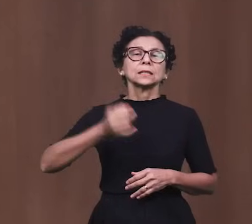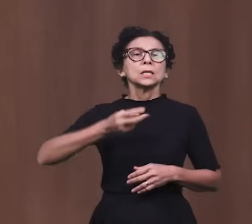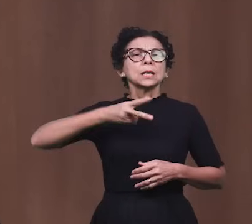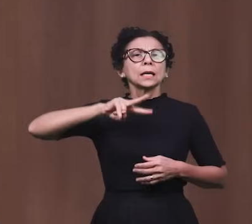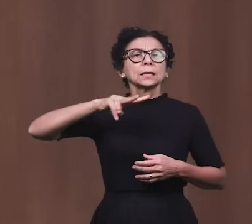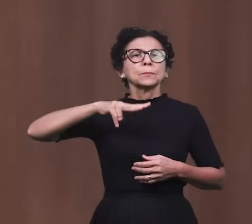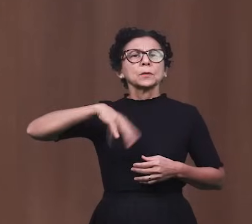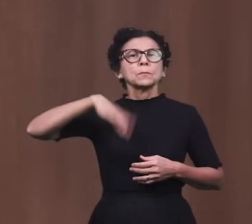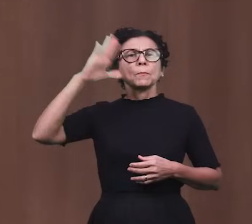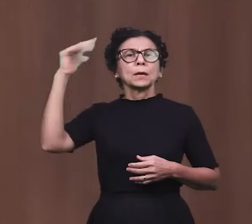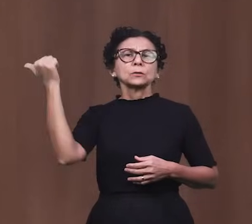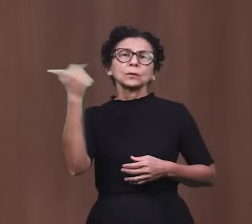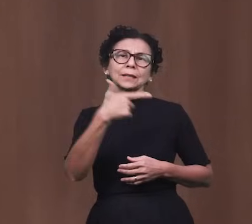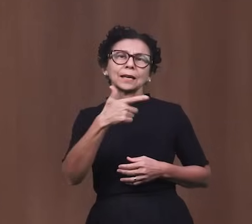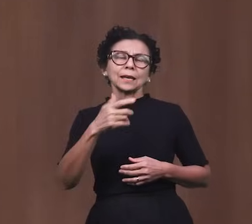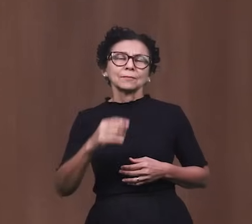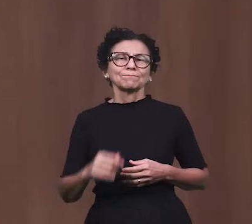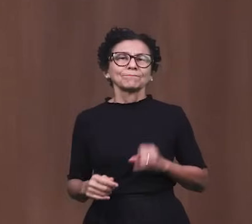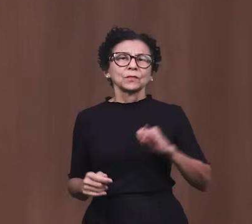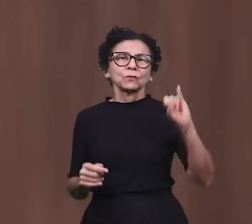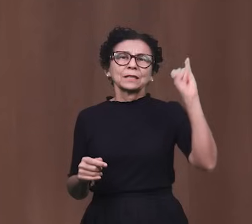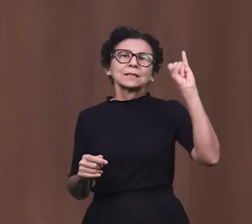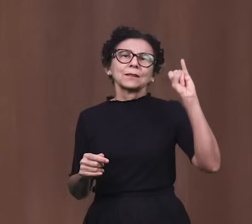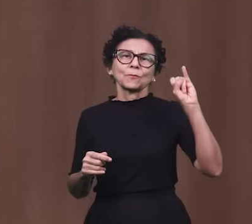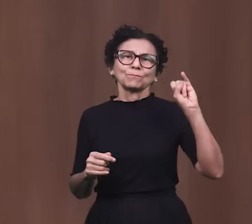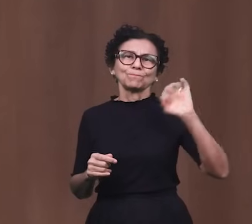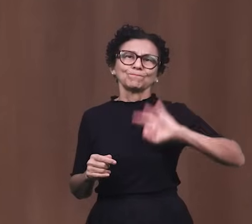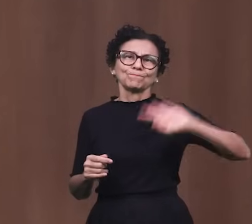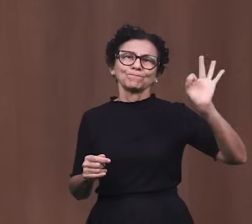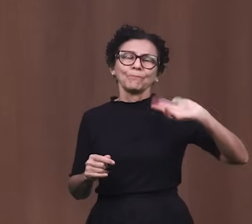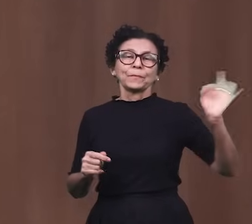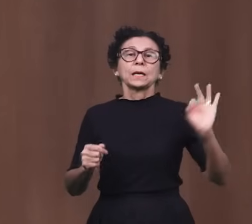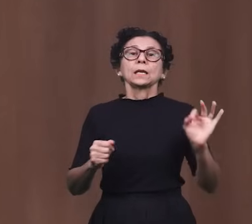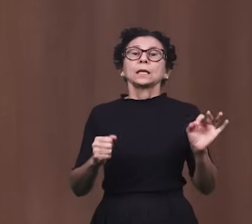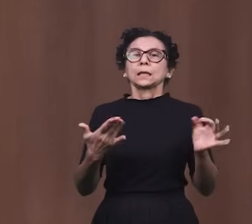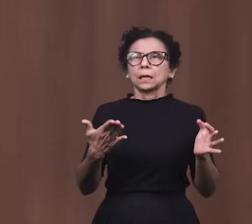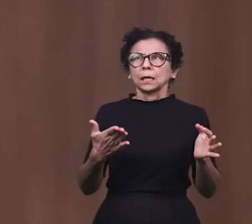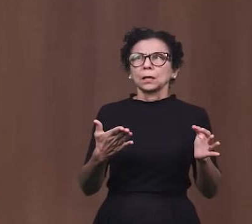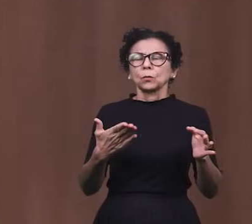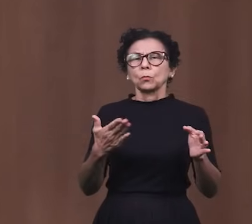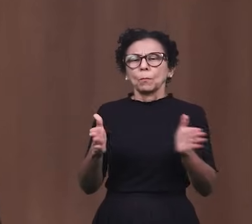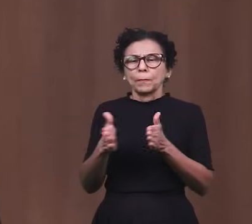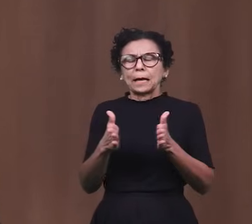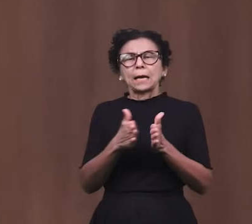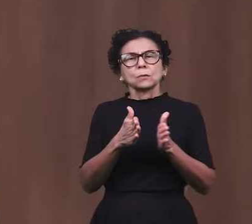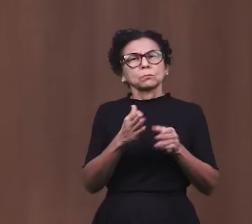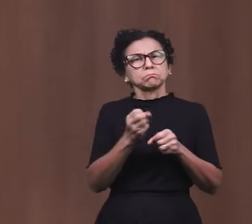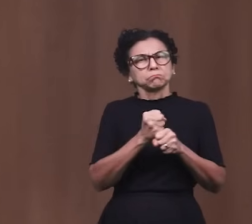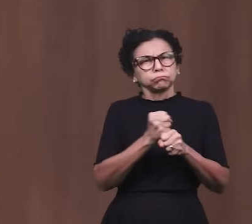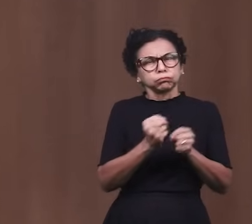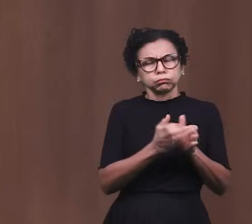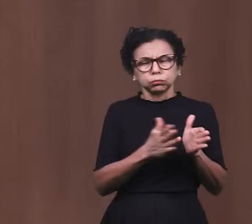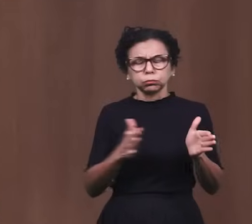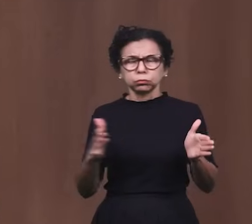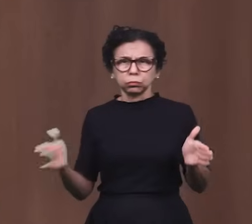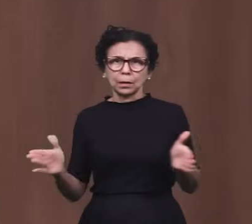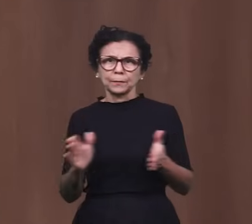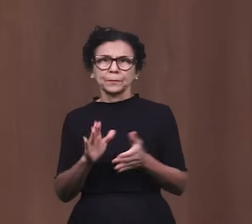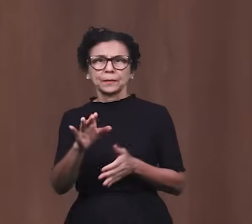uma rentabilidade acima da inflação. E ele tem prazos muito longos. Vou te dar um exemplo. Nós temos o título do Tesouro